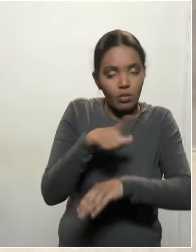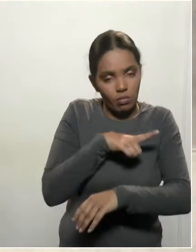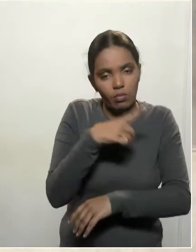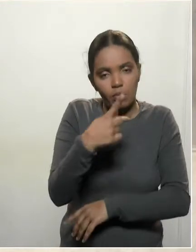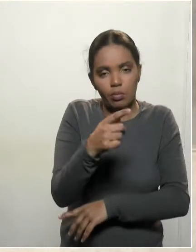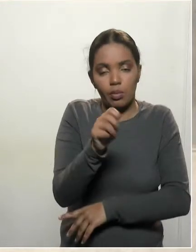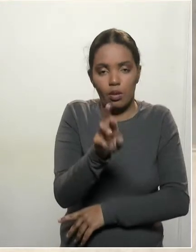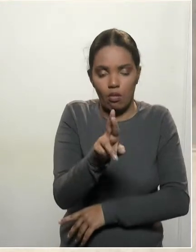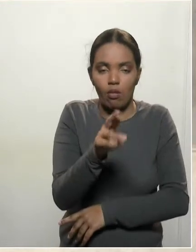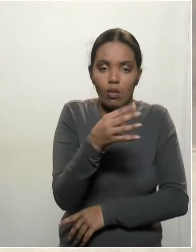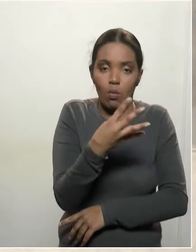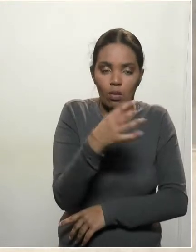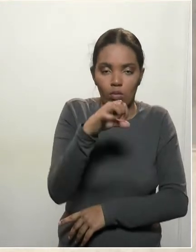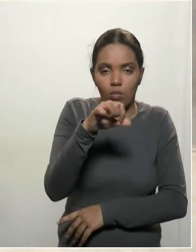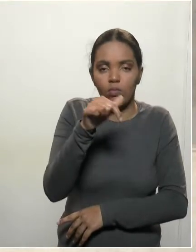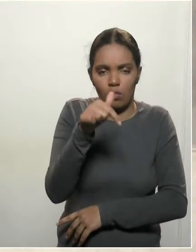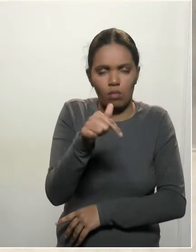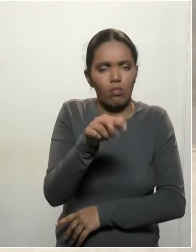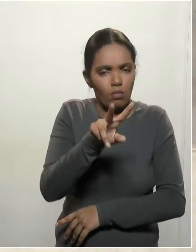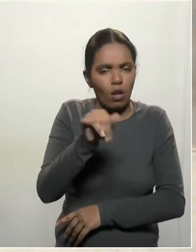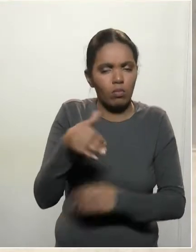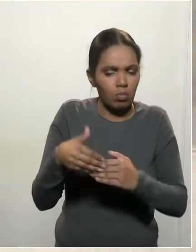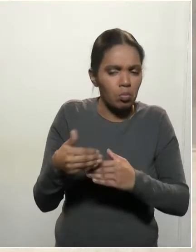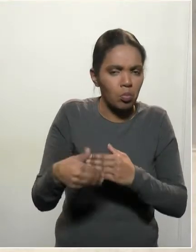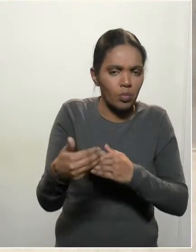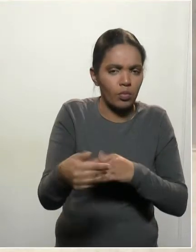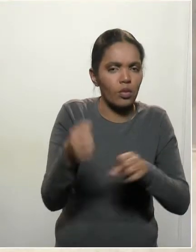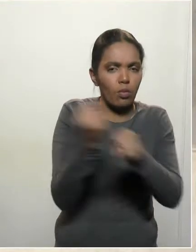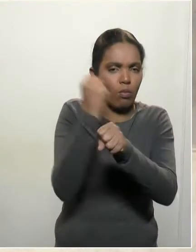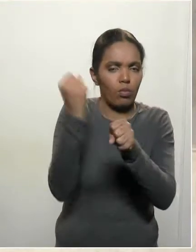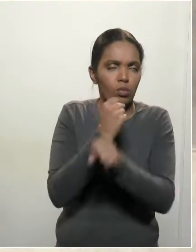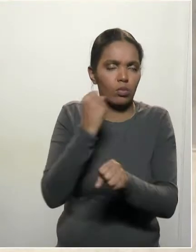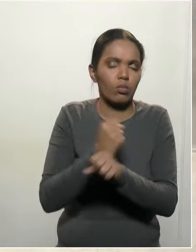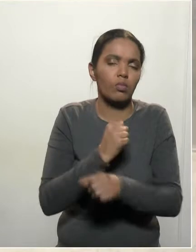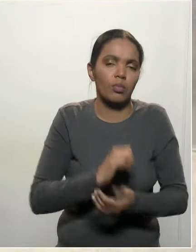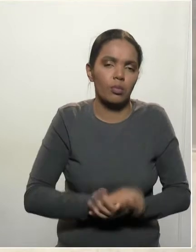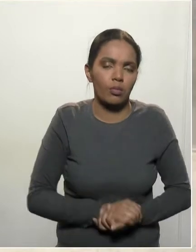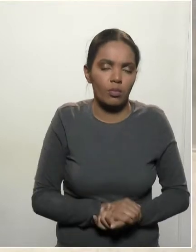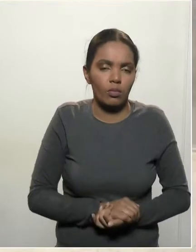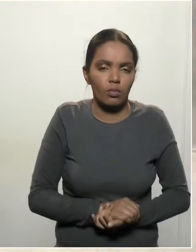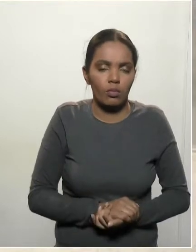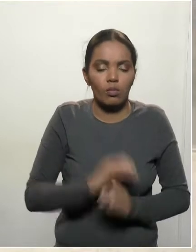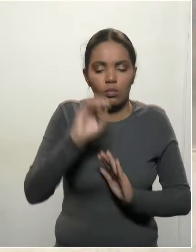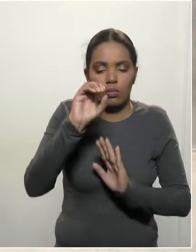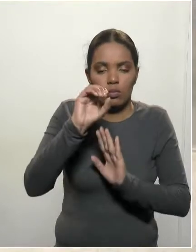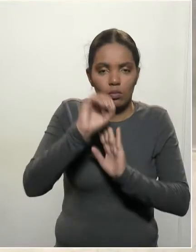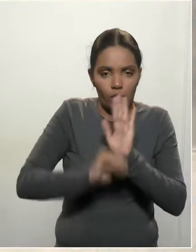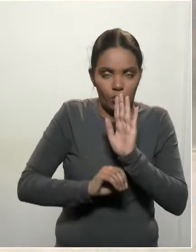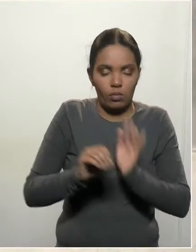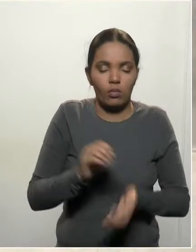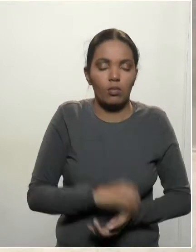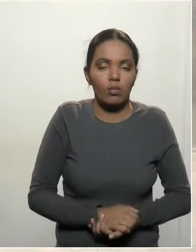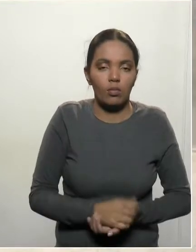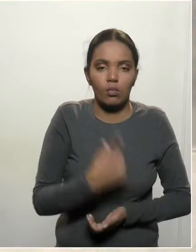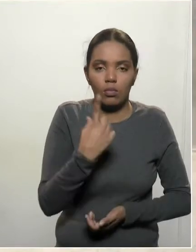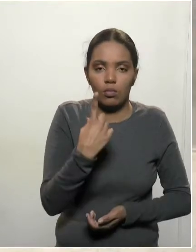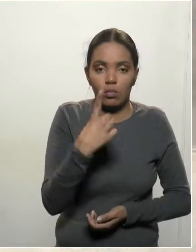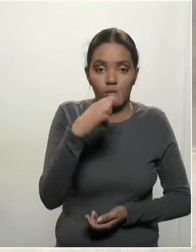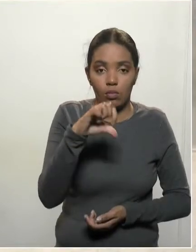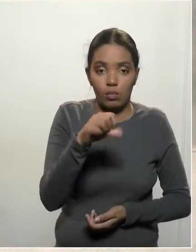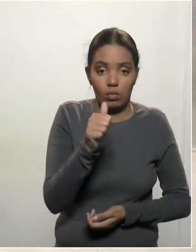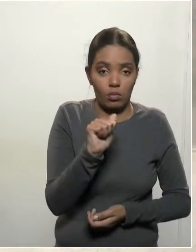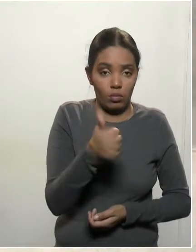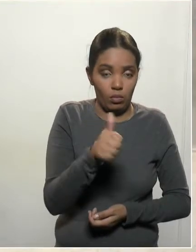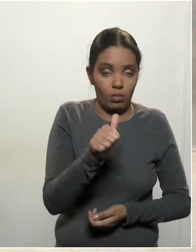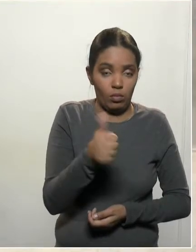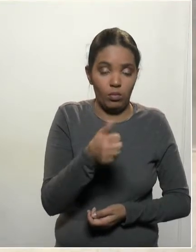PR-497 será atendida na sequência do cronograma. Ofício número 1911 da Casa